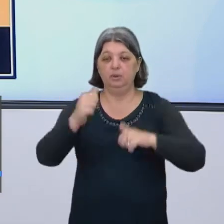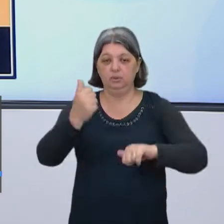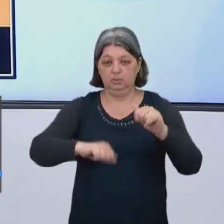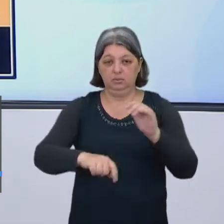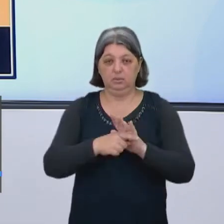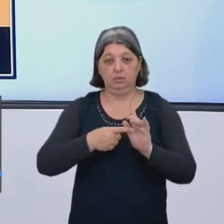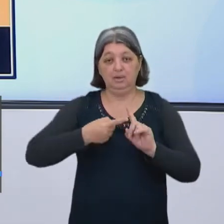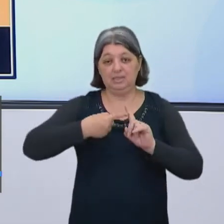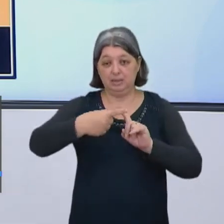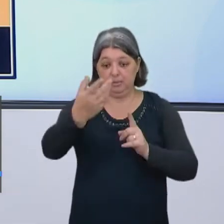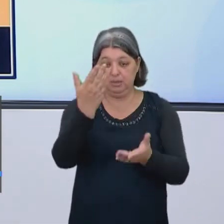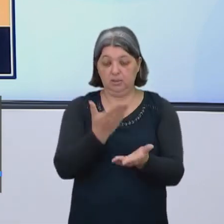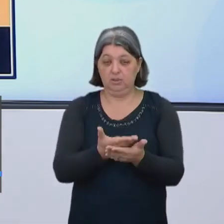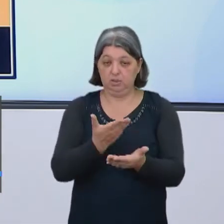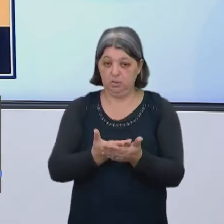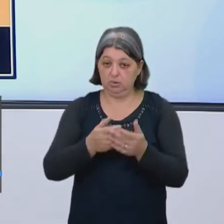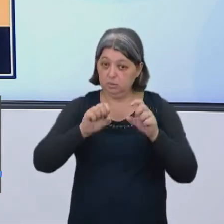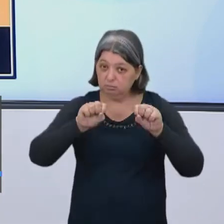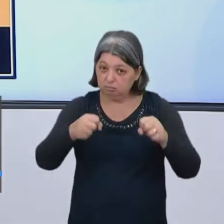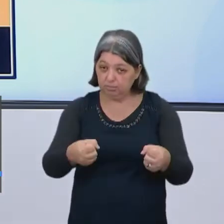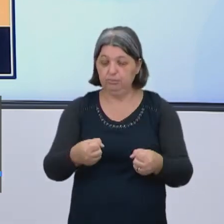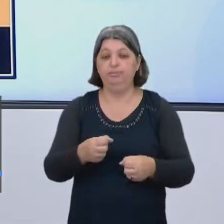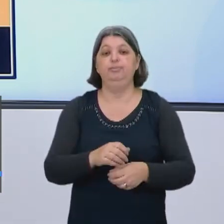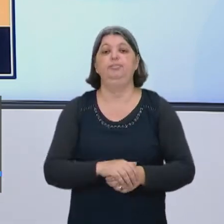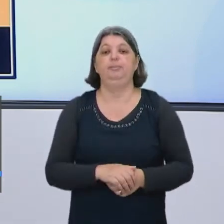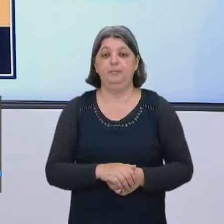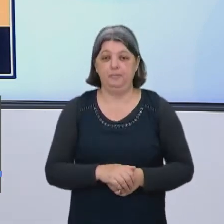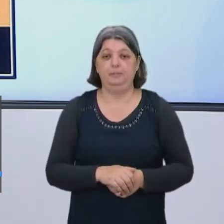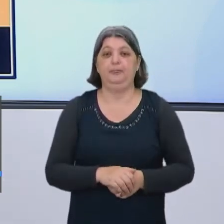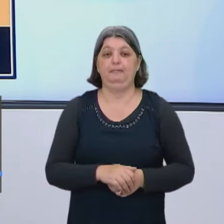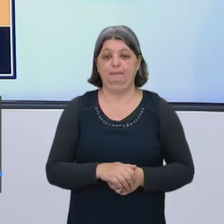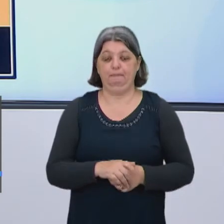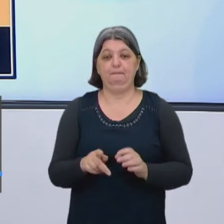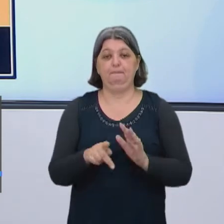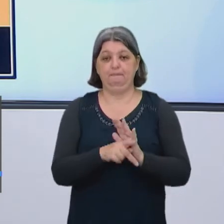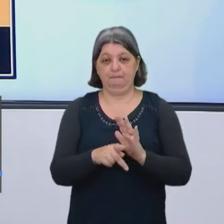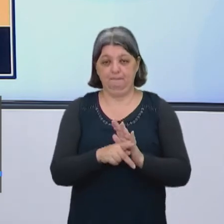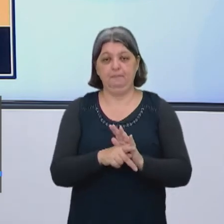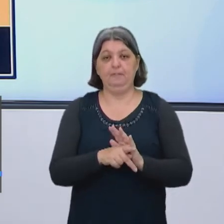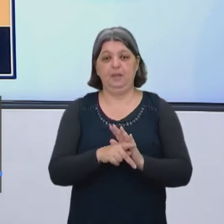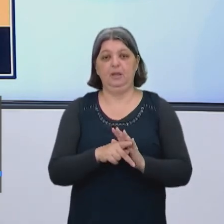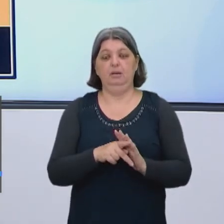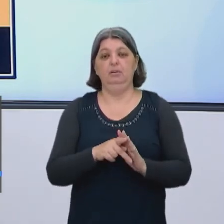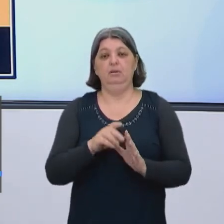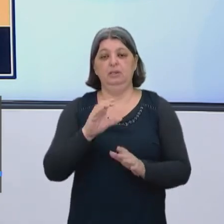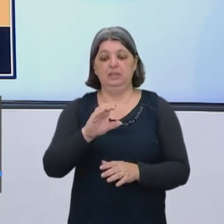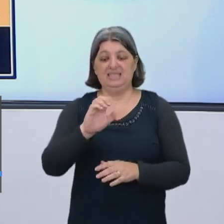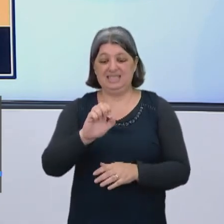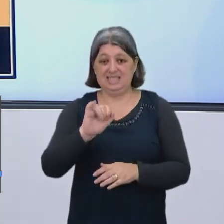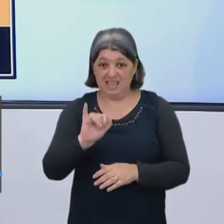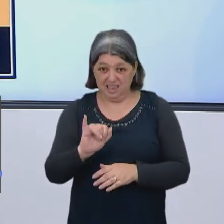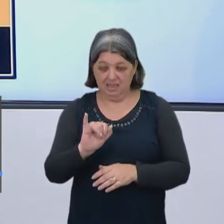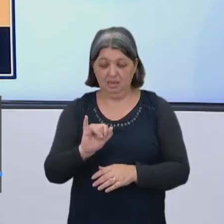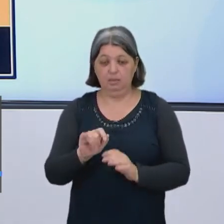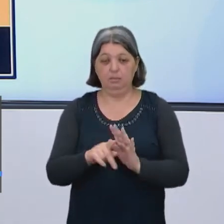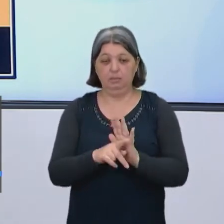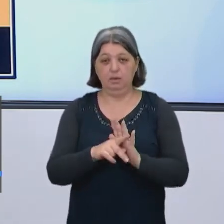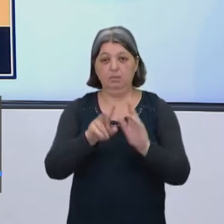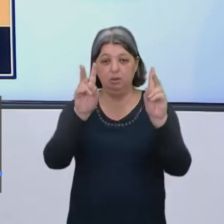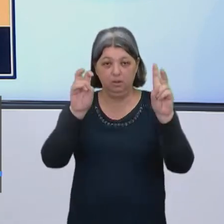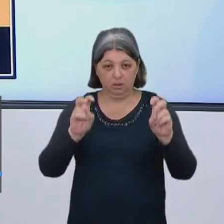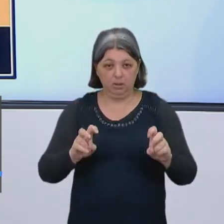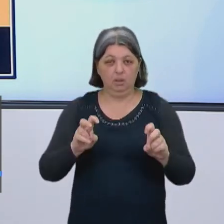de estudos intensivos, a CEIA, semana de estudos intensivos, voltada aí para os nossos